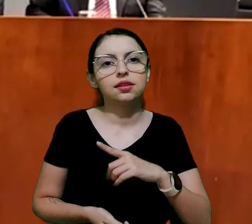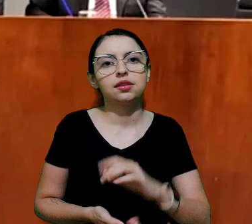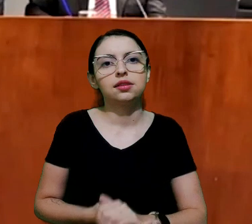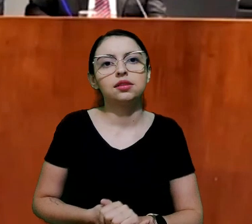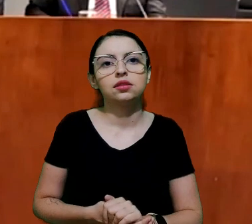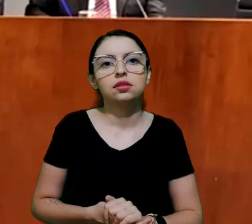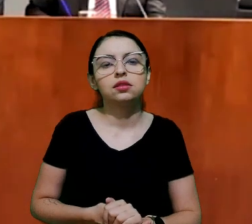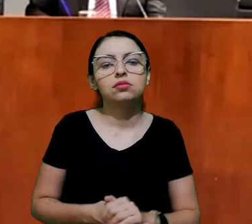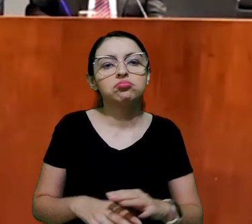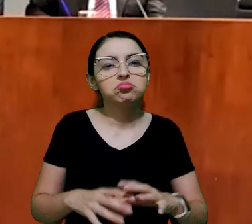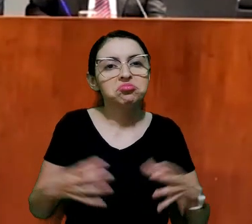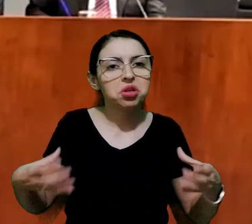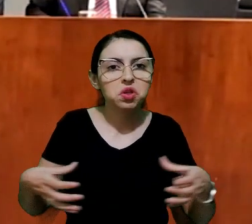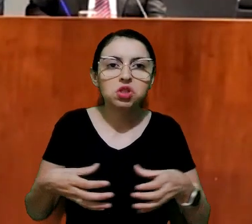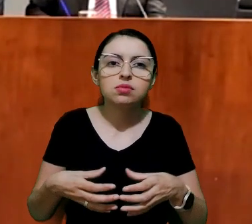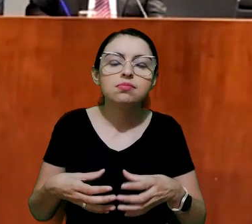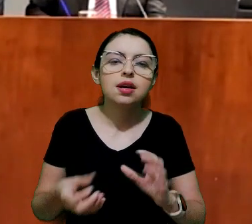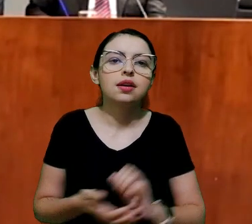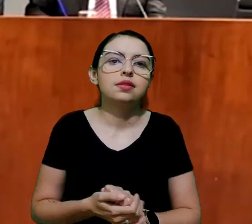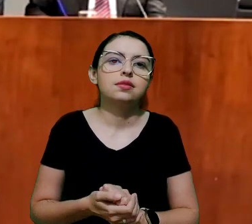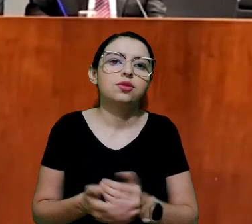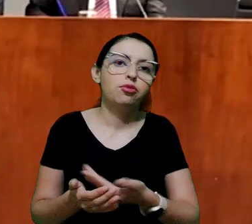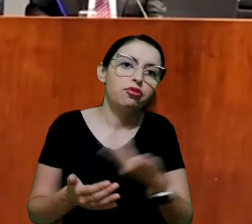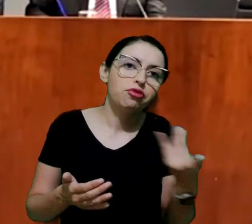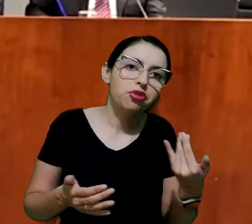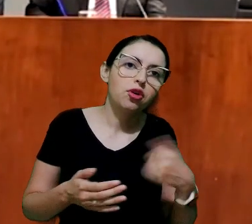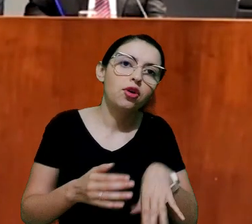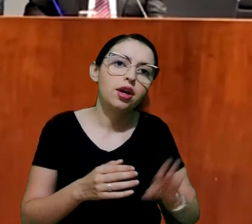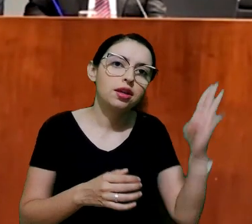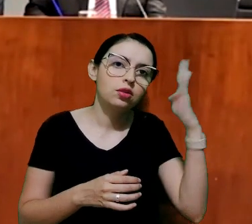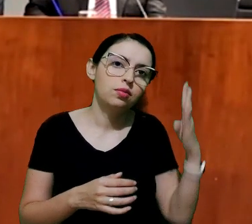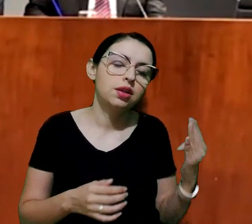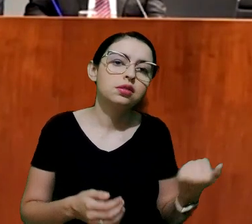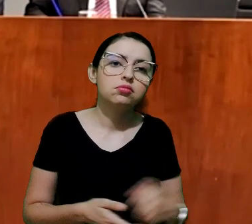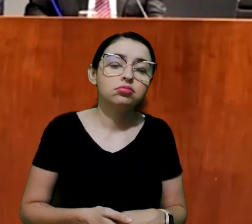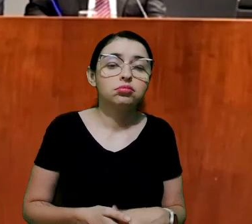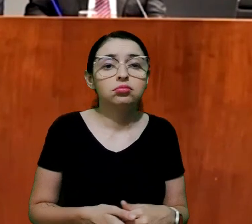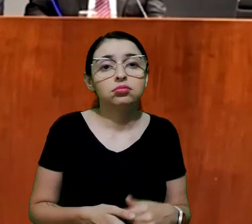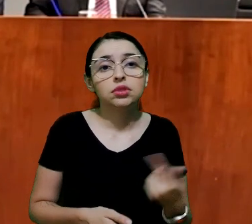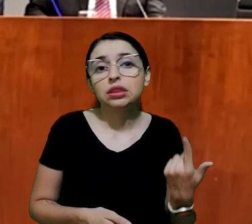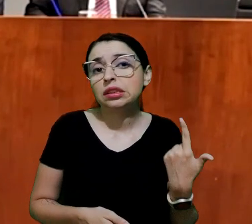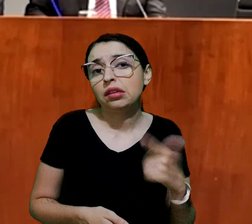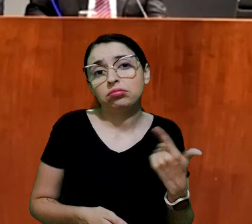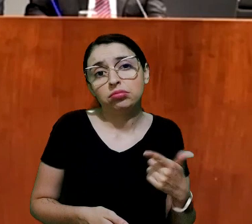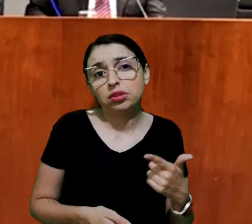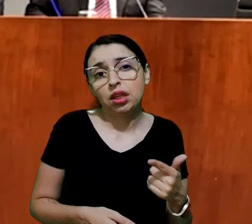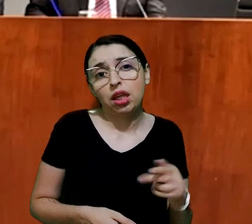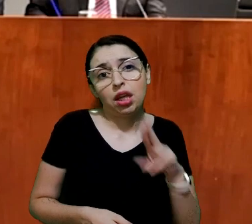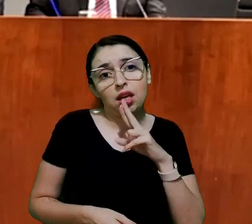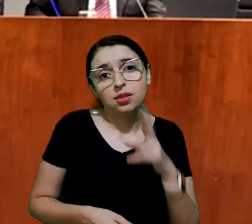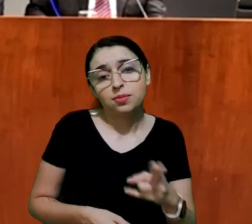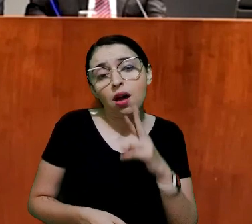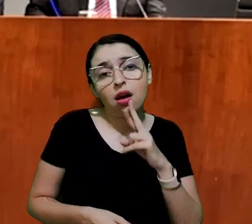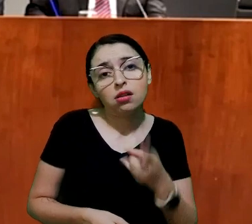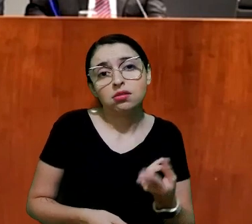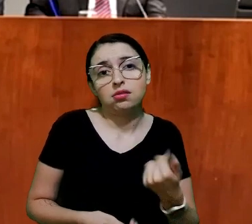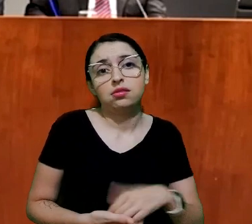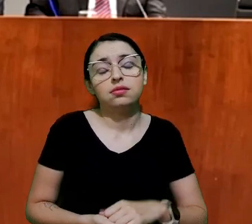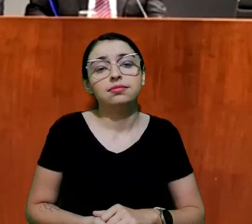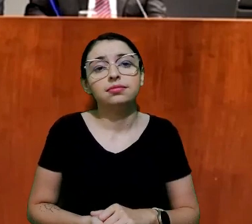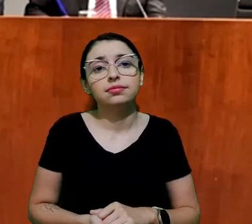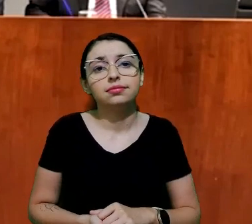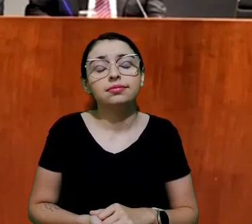outro espaço no exterior. E nós não temos uma solução para isso, considerando essa